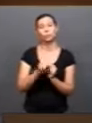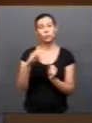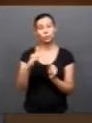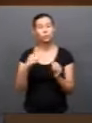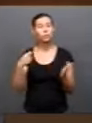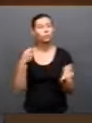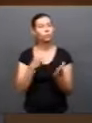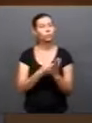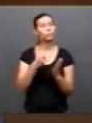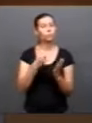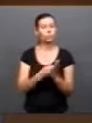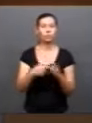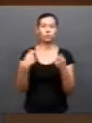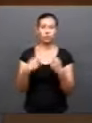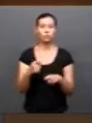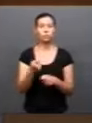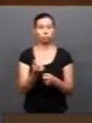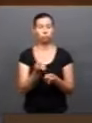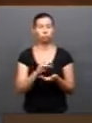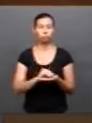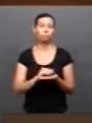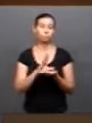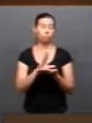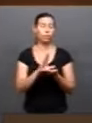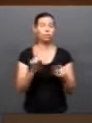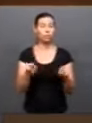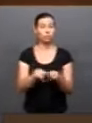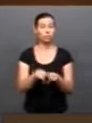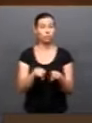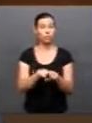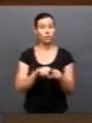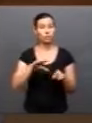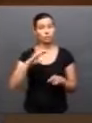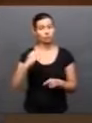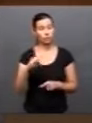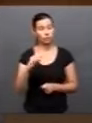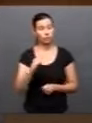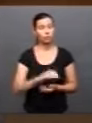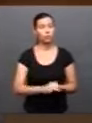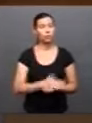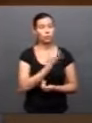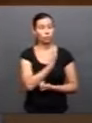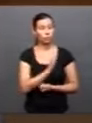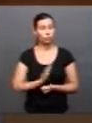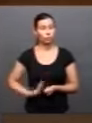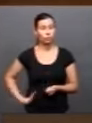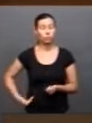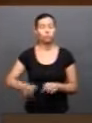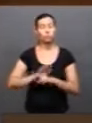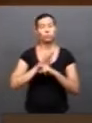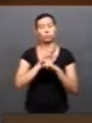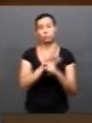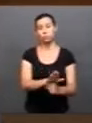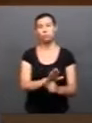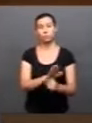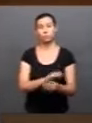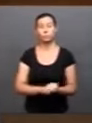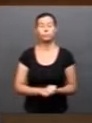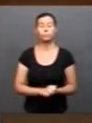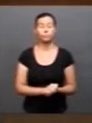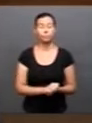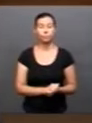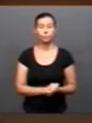tenha mais recursos, que a ciência seja amparada pelo Estado, no sentido de,